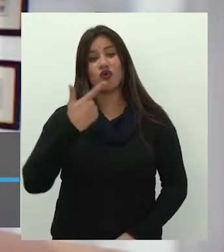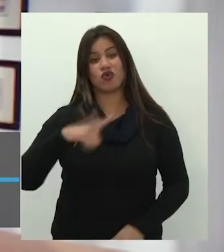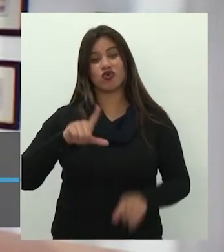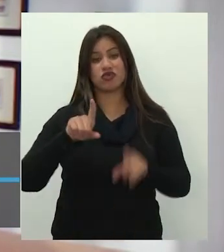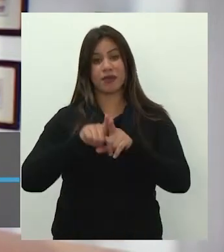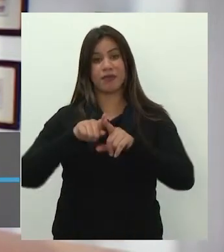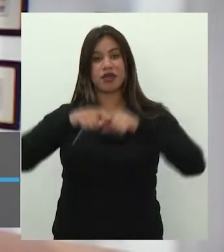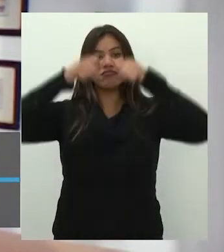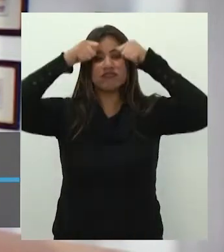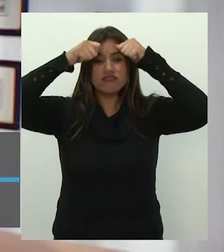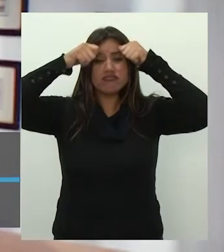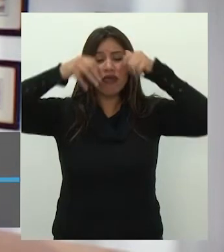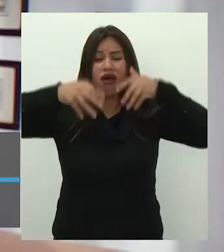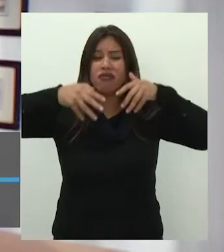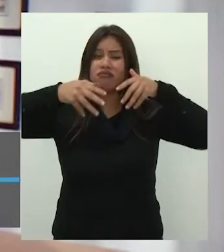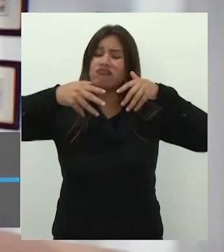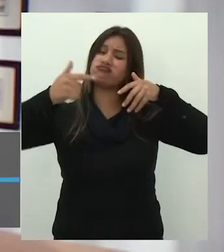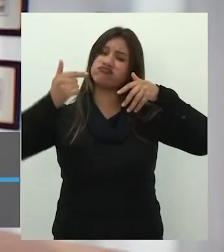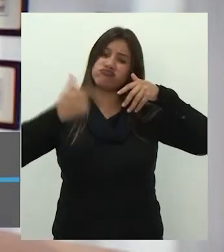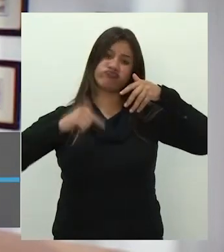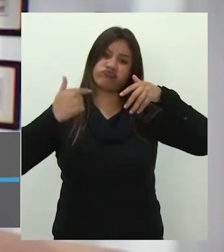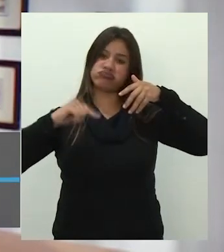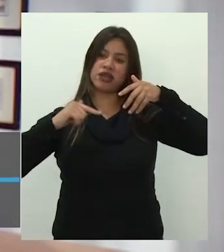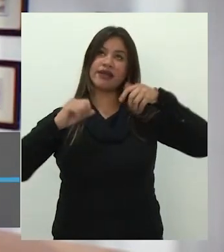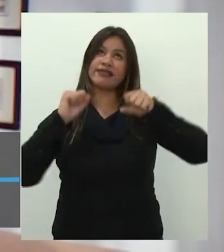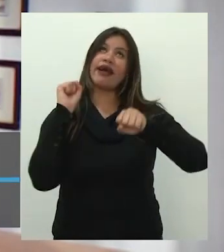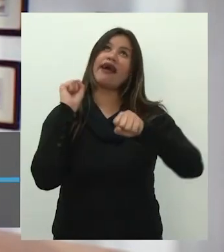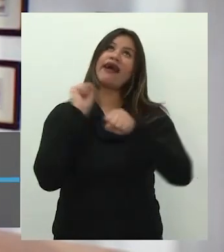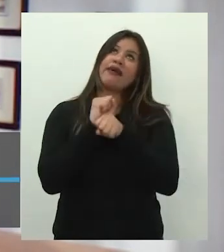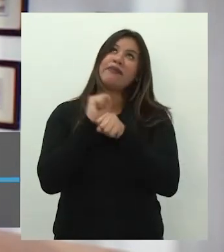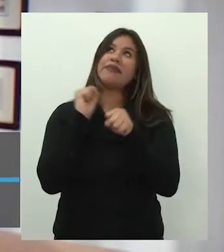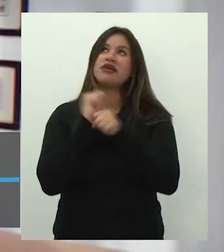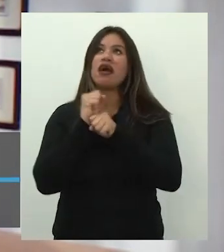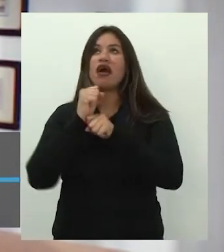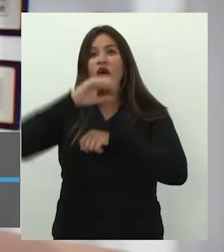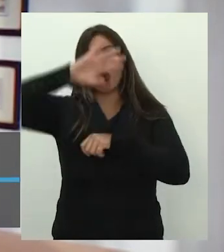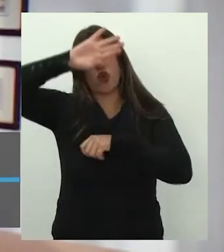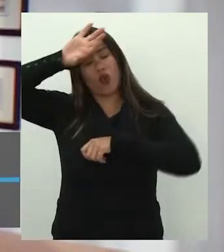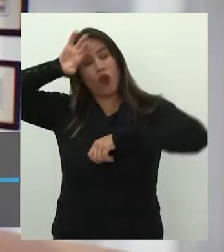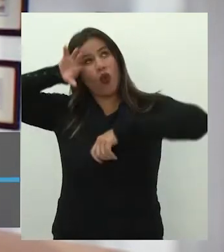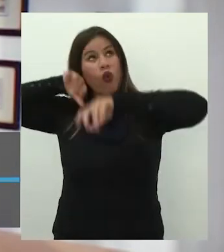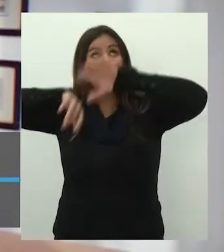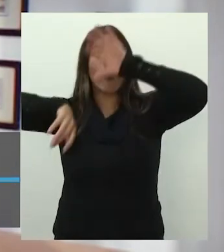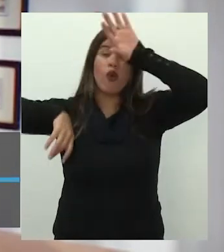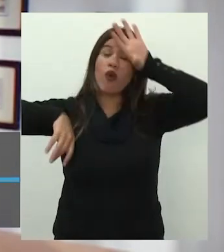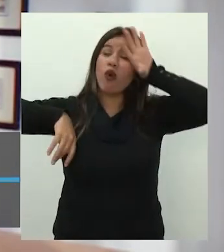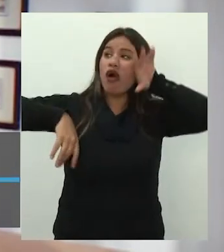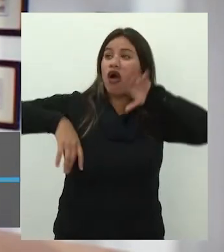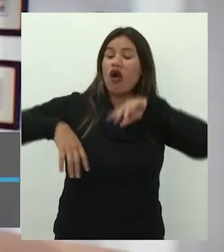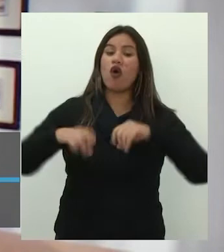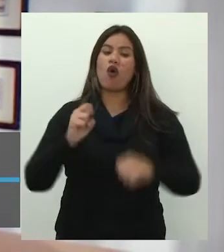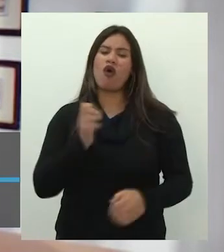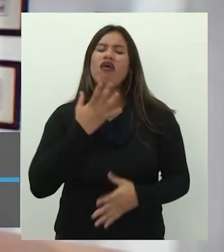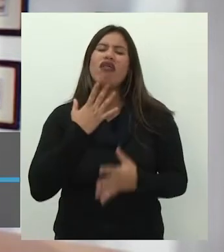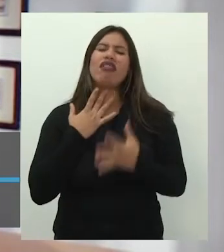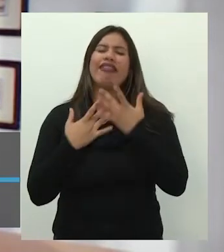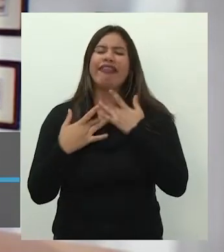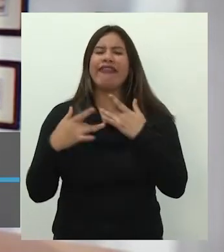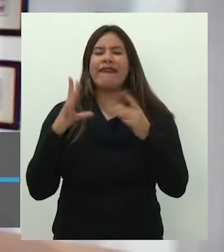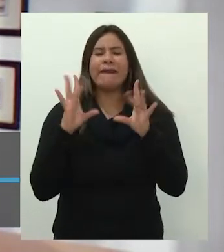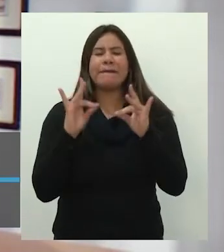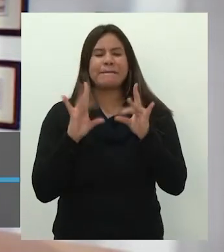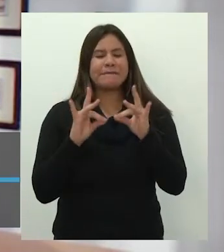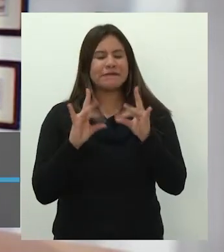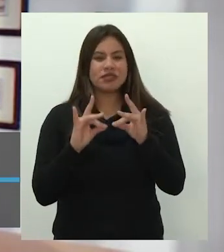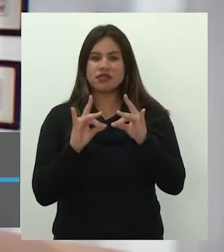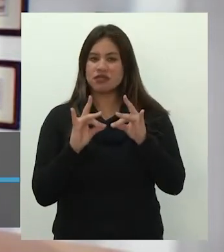transpiram muito. Então, esperar que esteja transpirando ou esperar que esteja morrendo de sede para beber